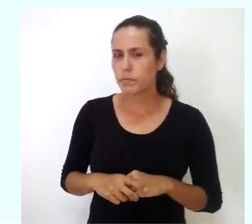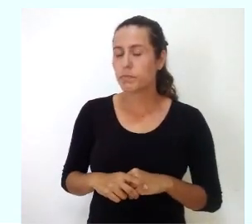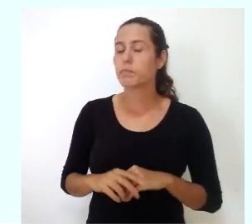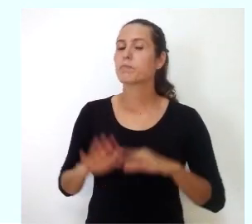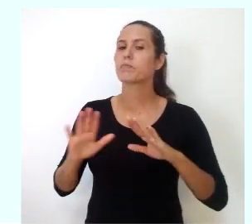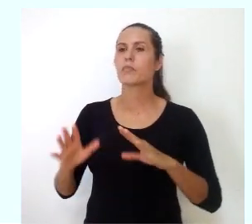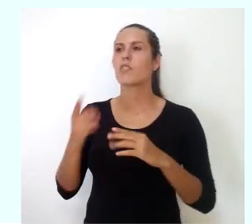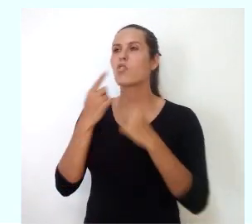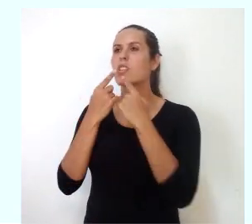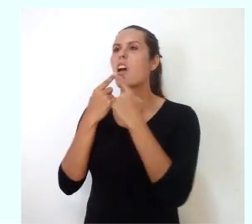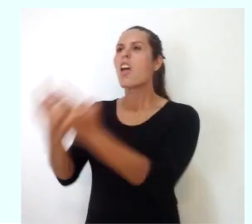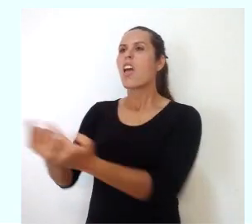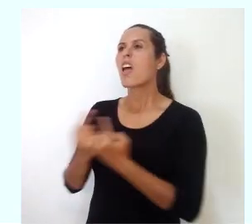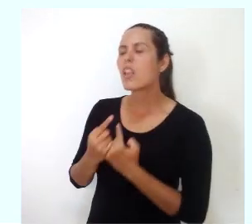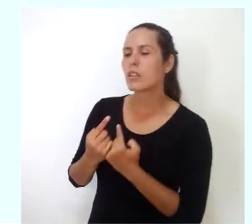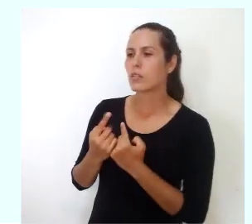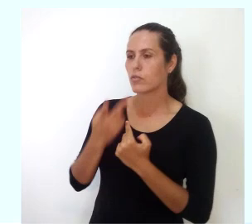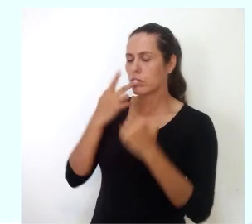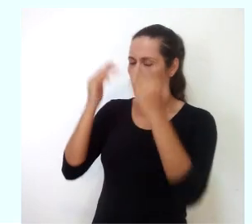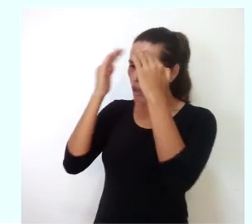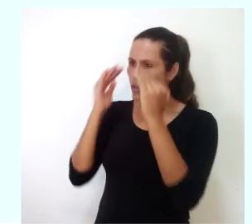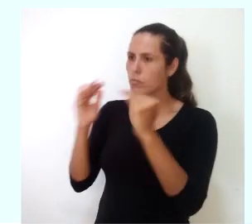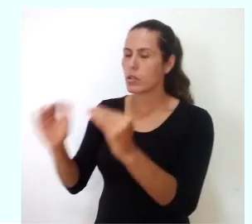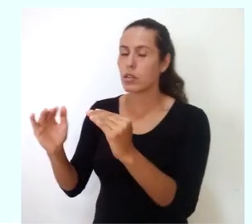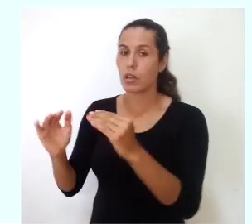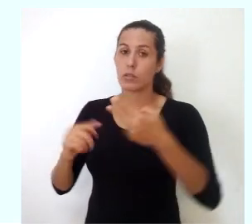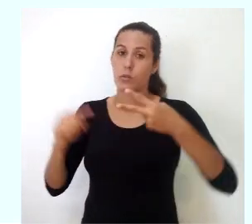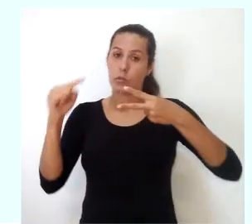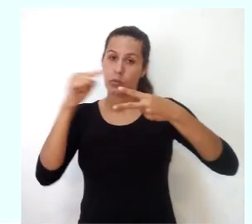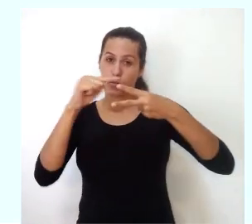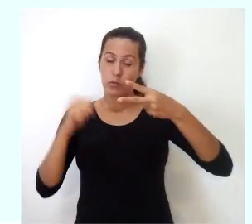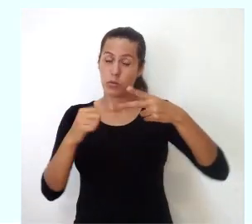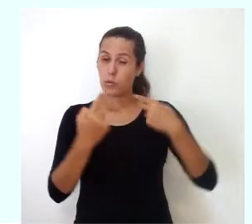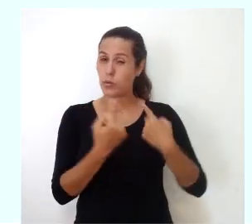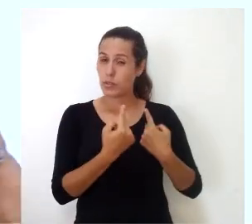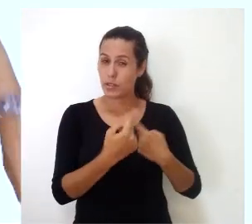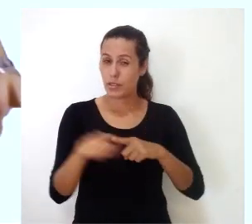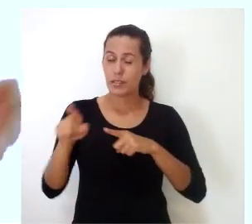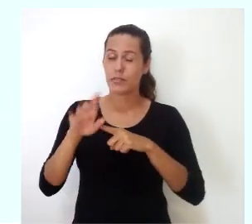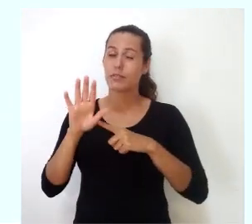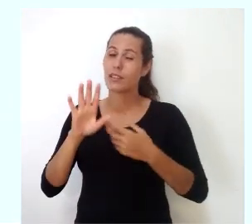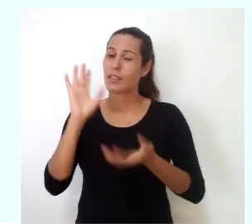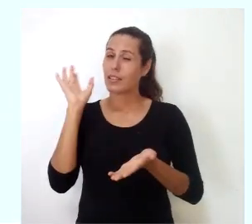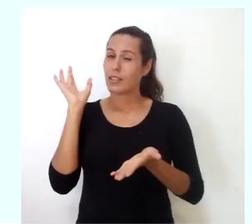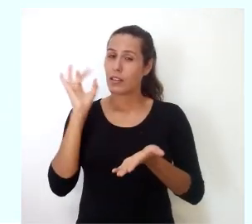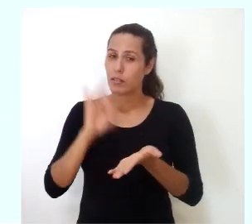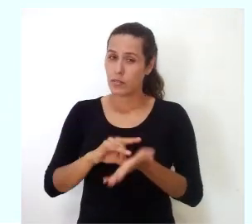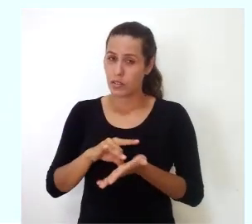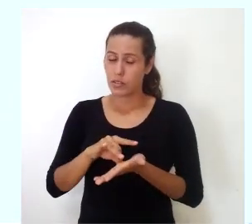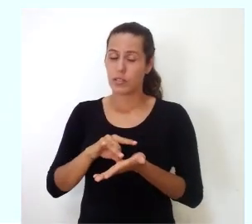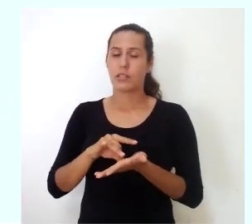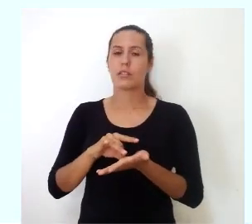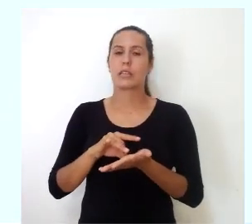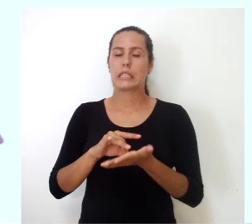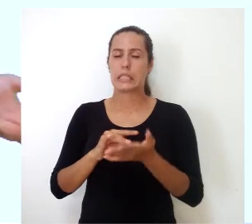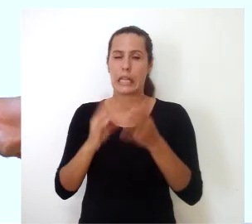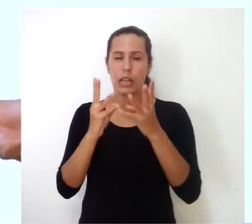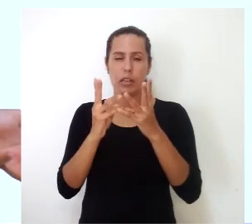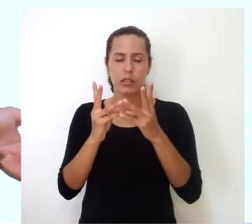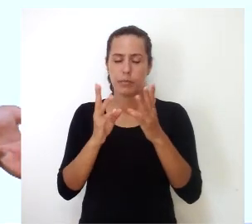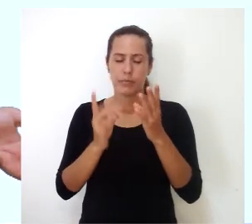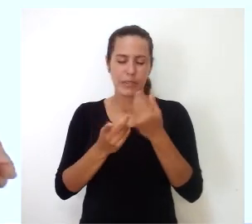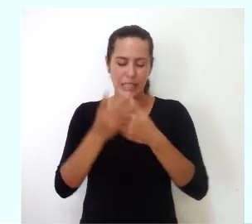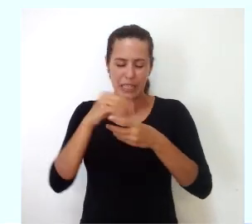fé? Então são 2 desafios, certo? Que na verdade, no âmago dele, na essência deles, está a